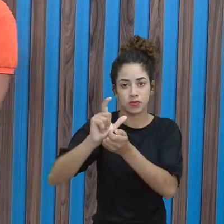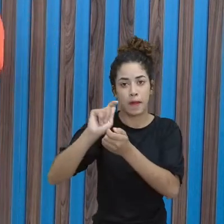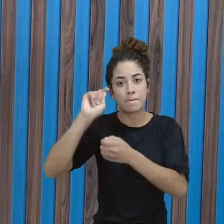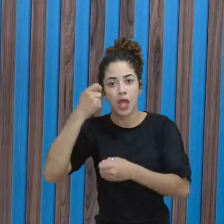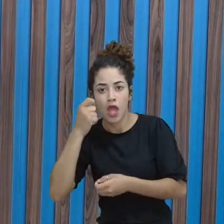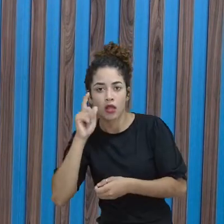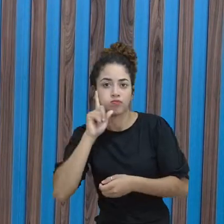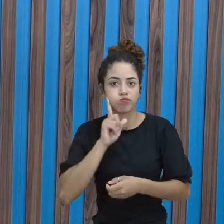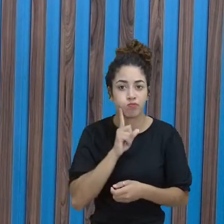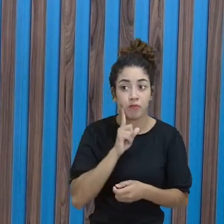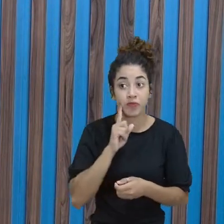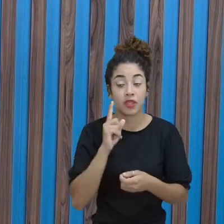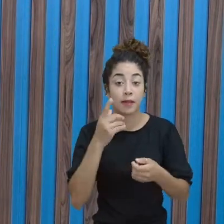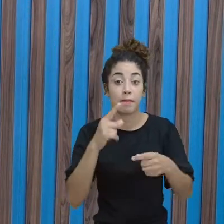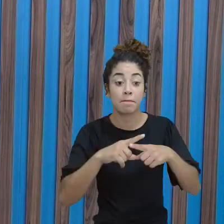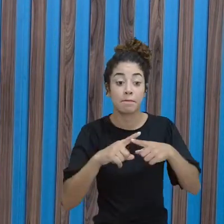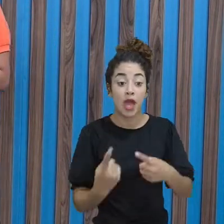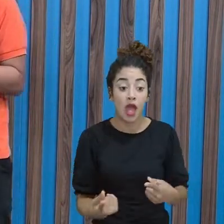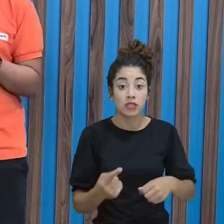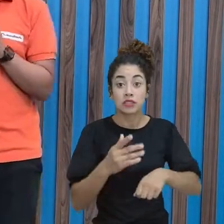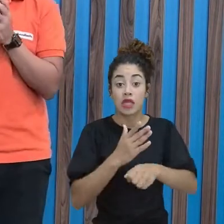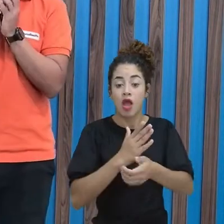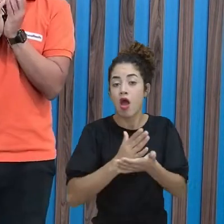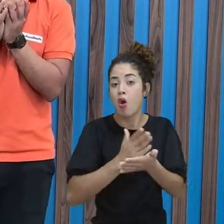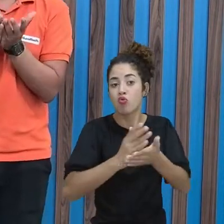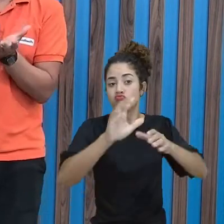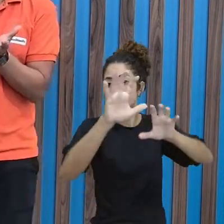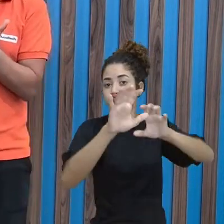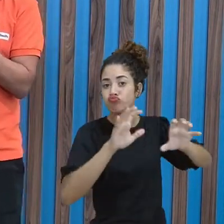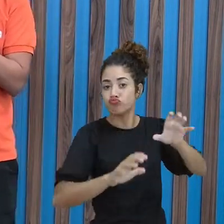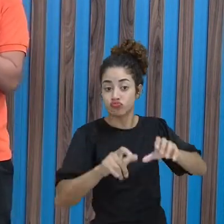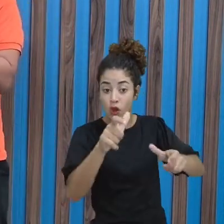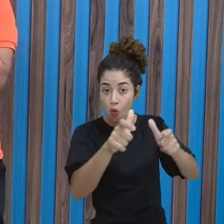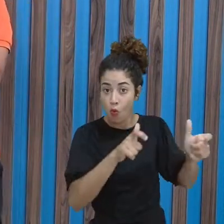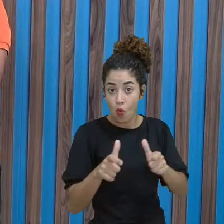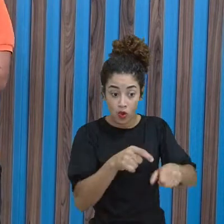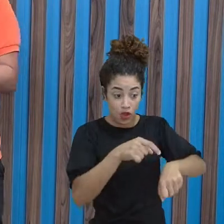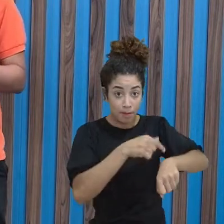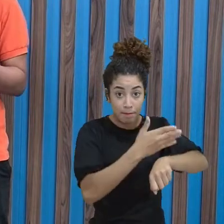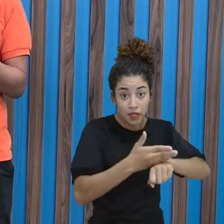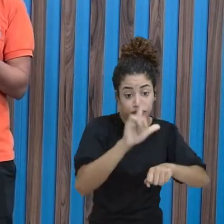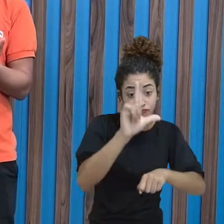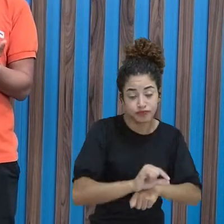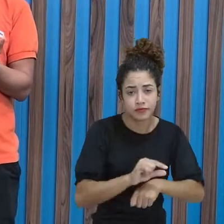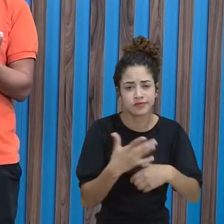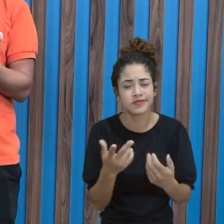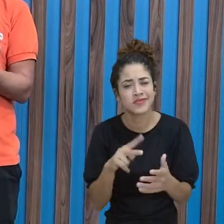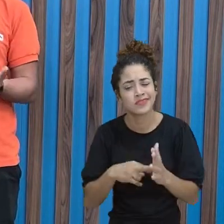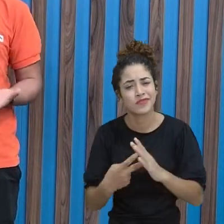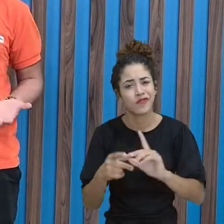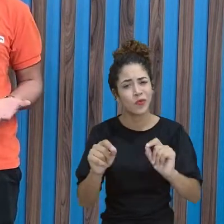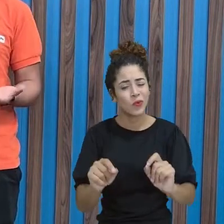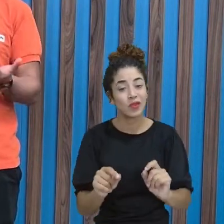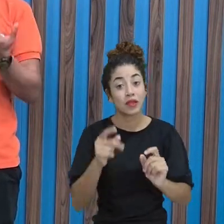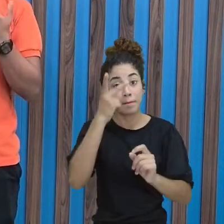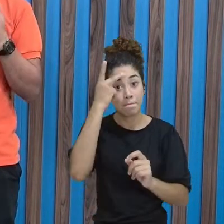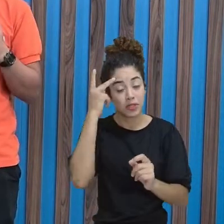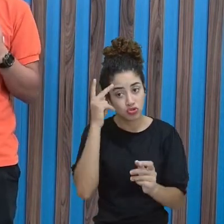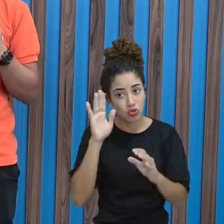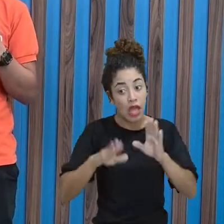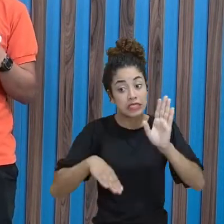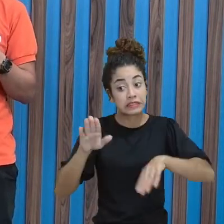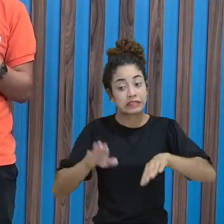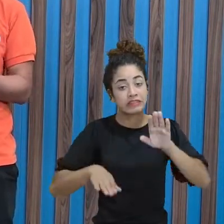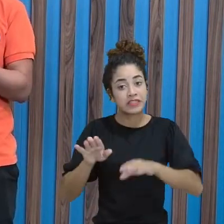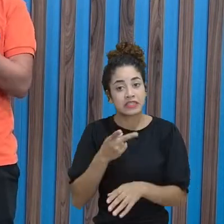em algumas regiões, diminui. Então, o que é que isso quer dizer, minha gente? Isso quer dizer que muitas vezes as pessoas se autodeclaram